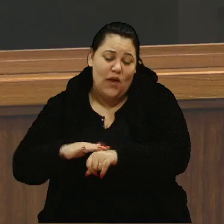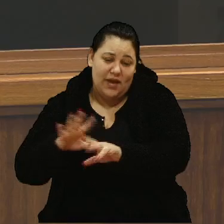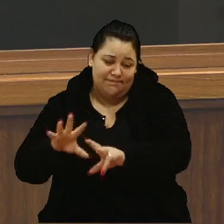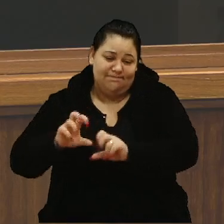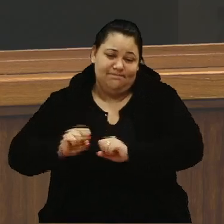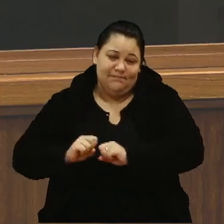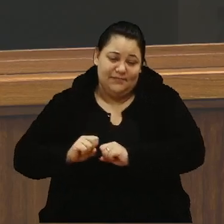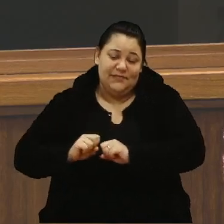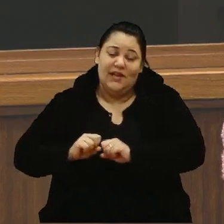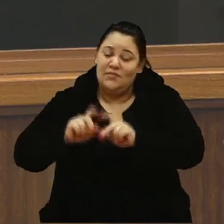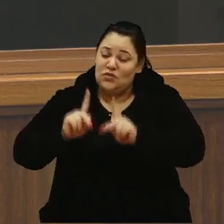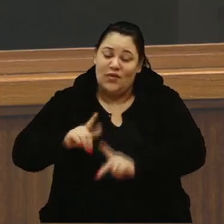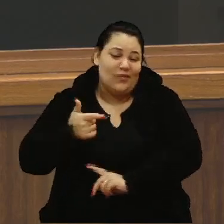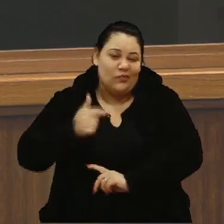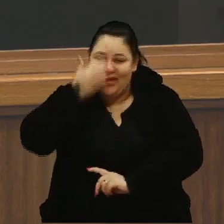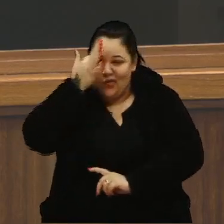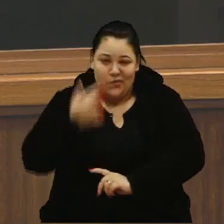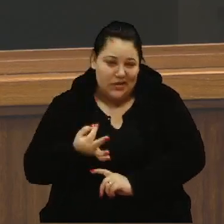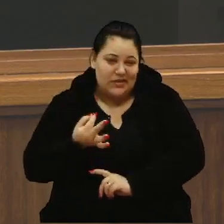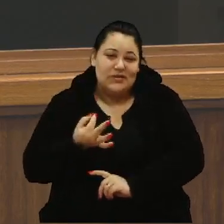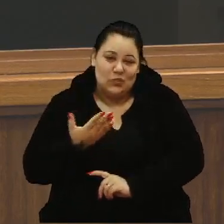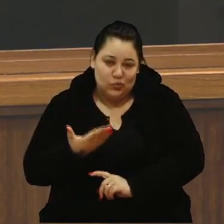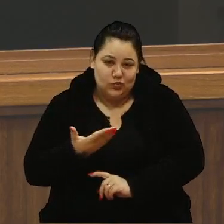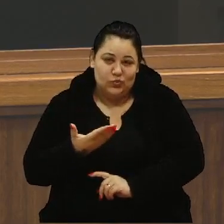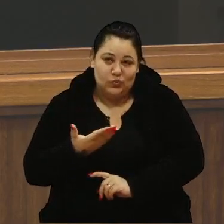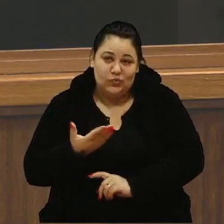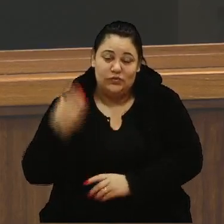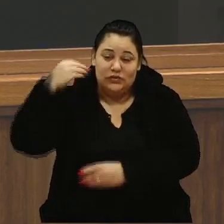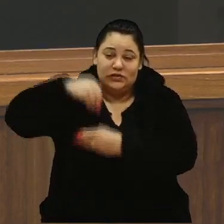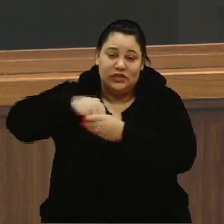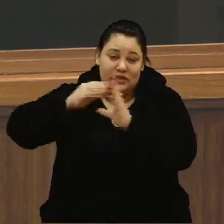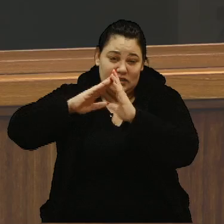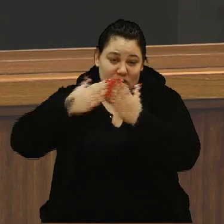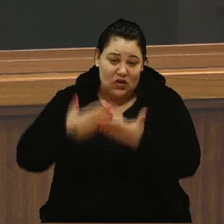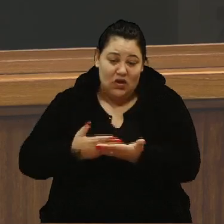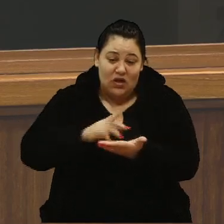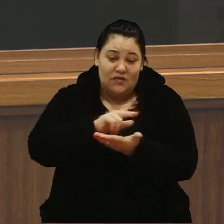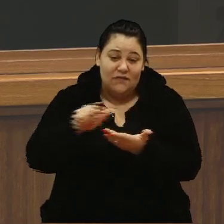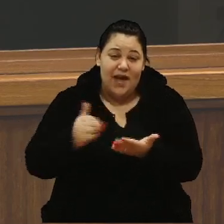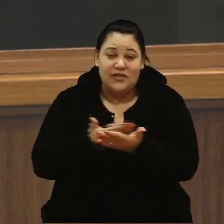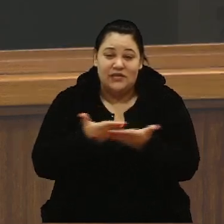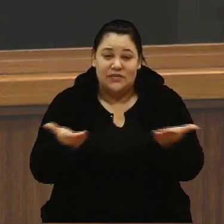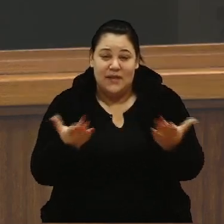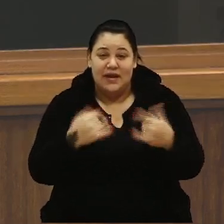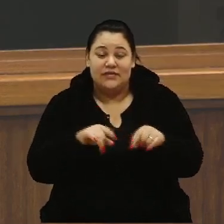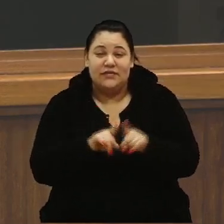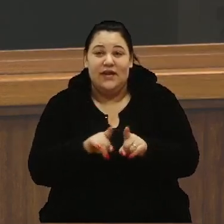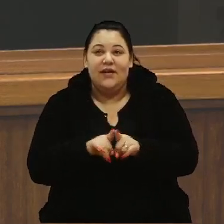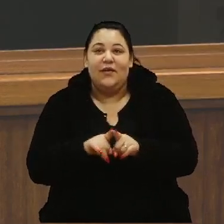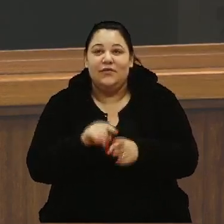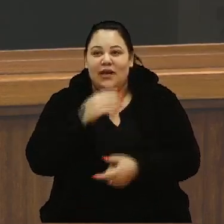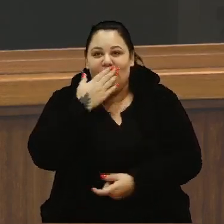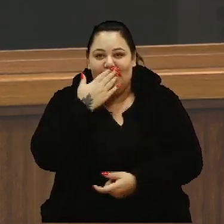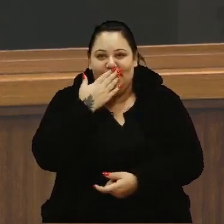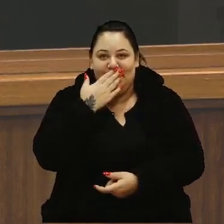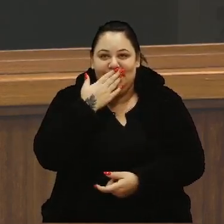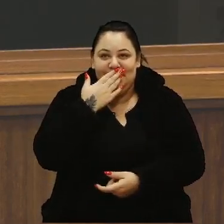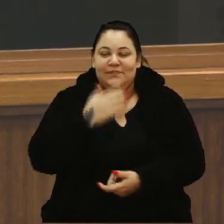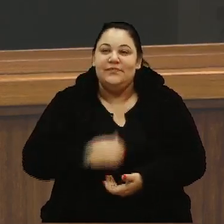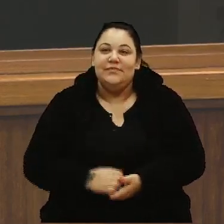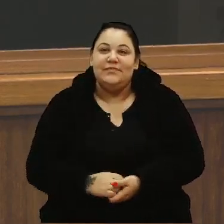serem compreendidas, né? Nas escolas, nos diversos espaços. Já lhe dou, vereadora.